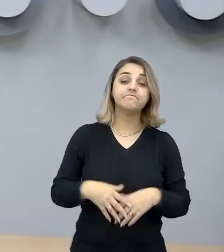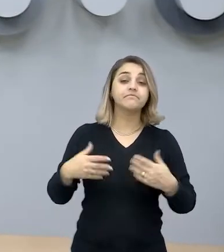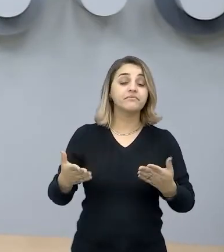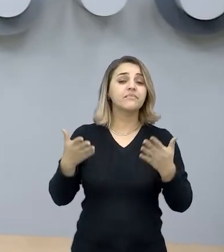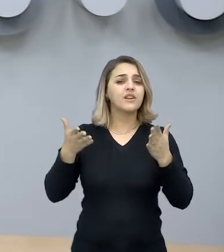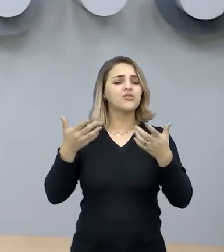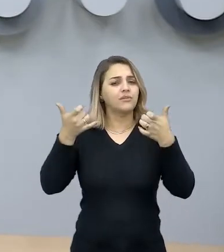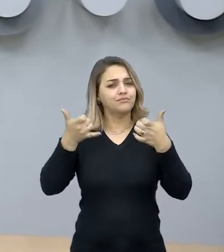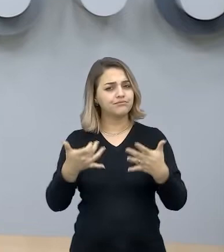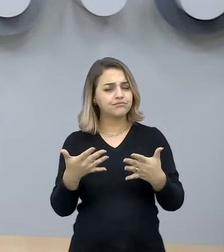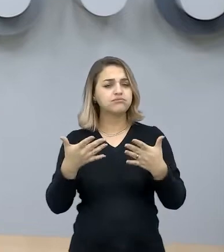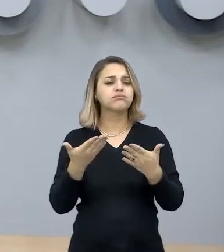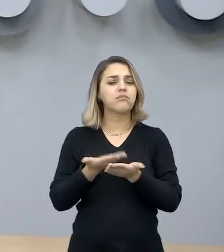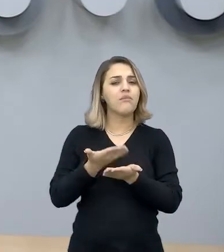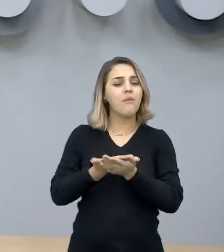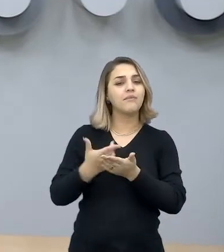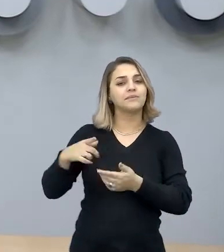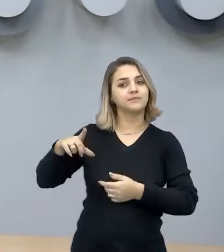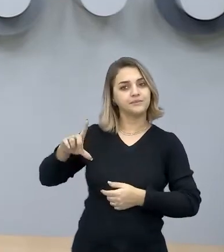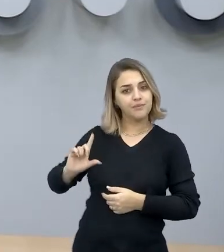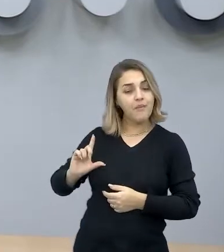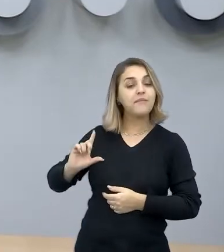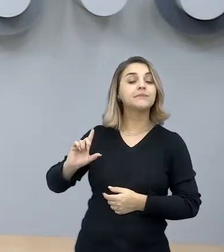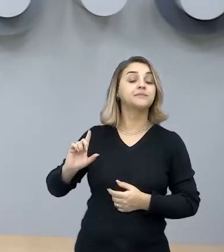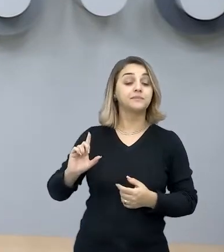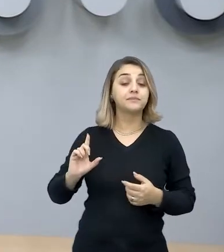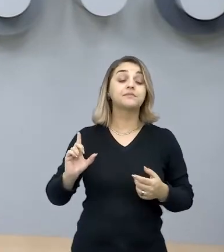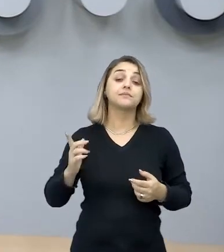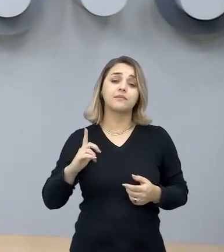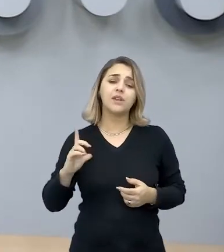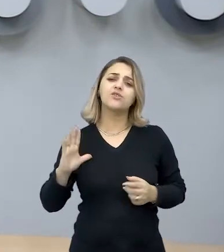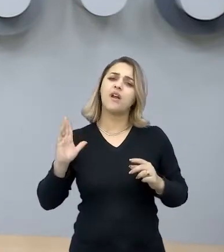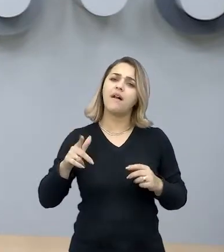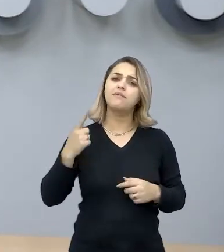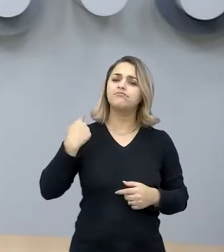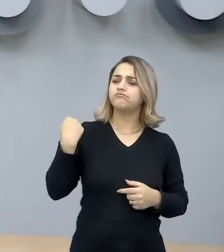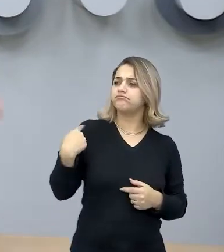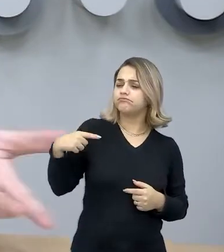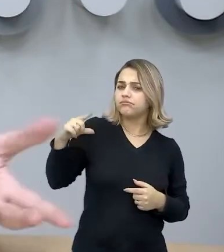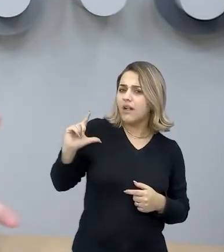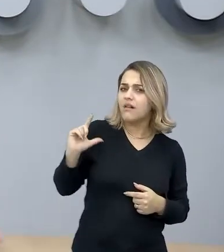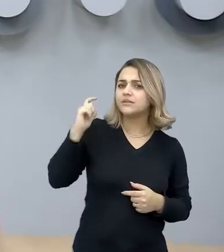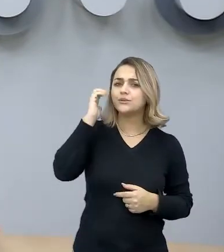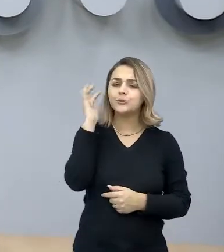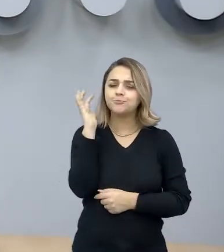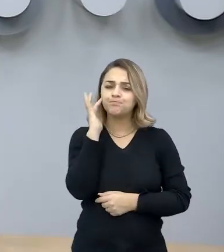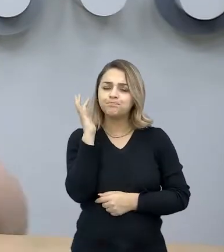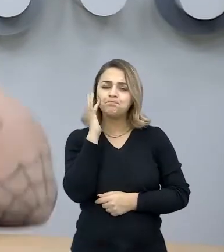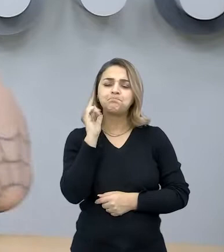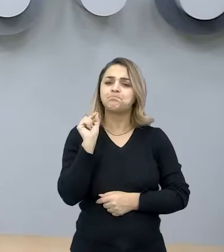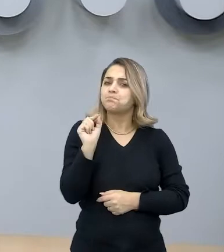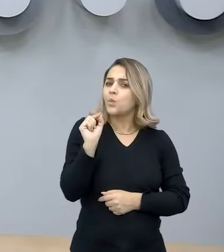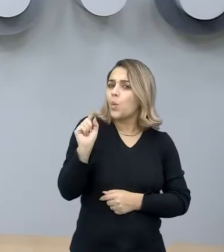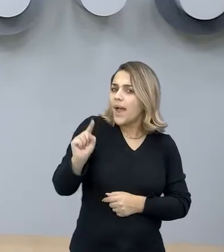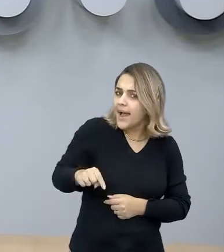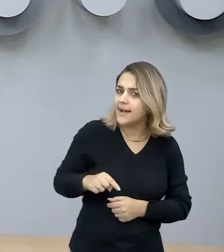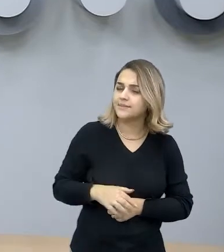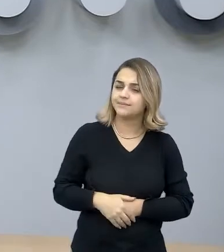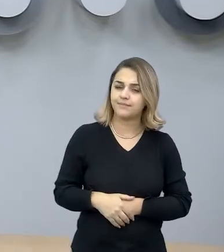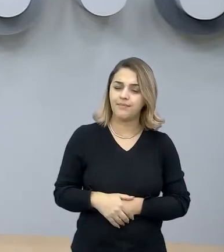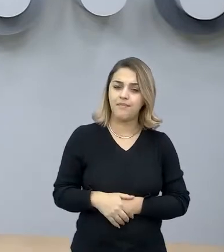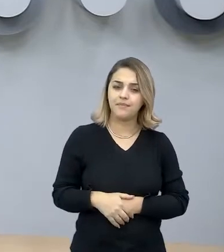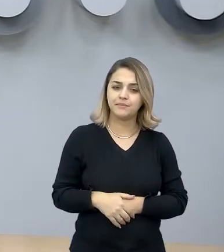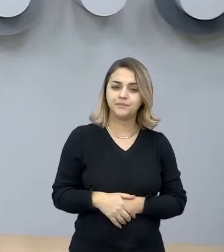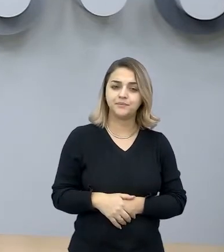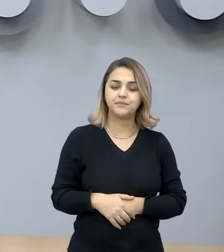sobre tudo isso na aula anterior e a gente também tinha se perguntado, afinal de contas, o que é